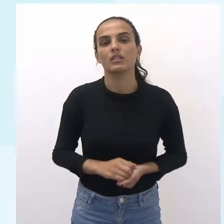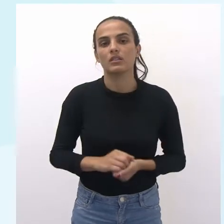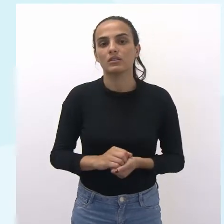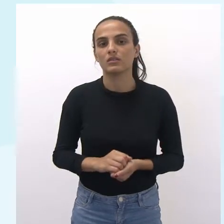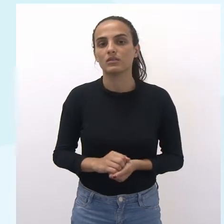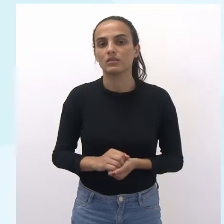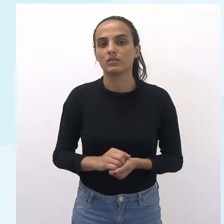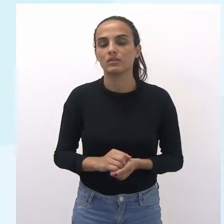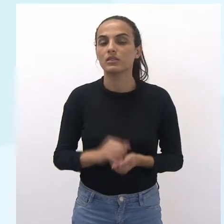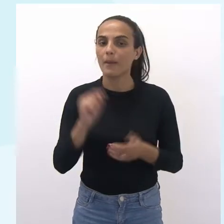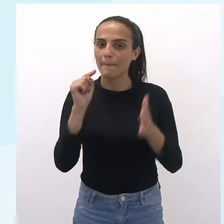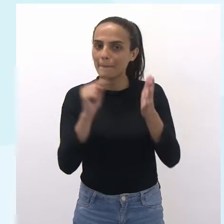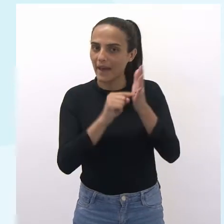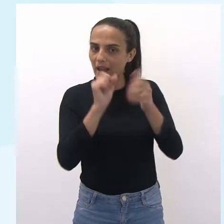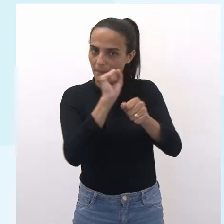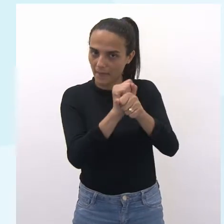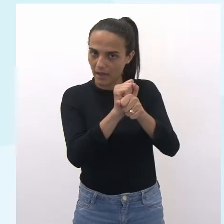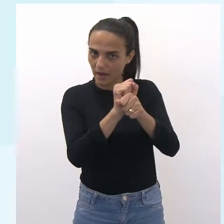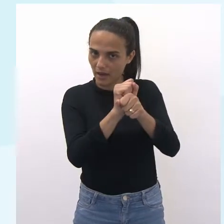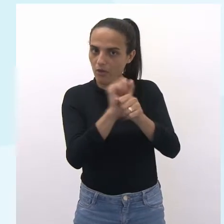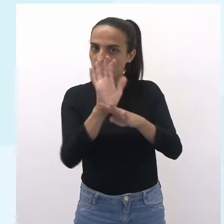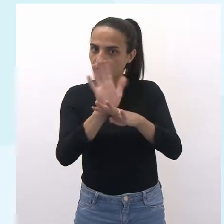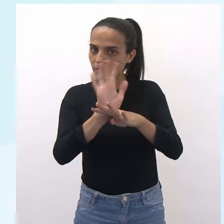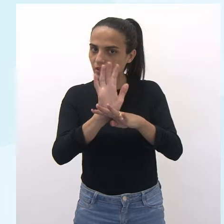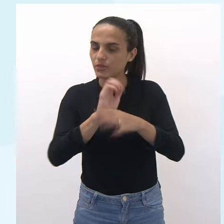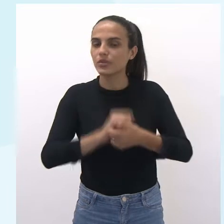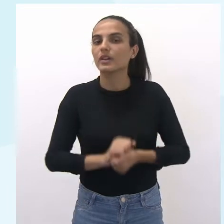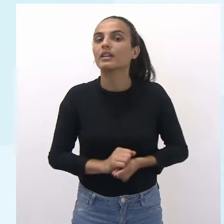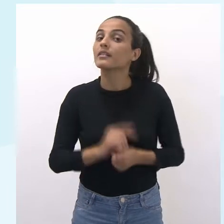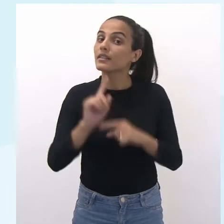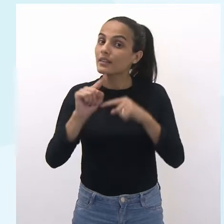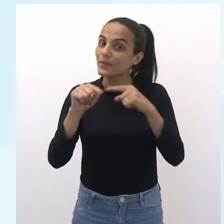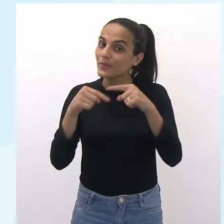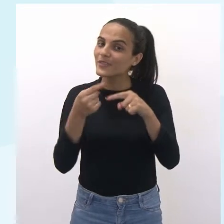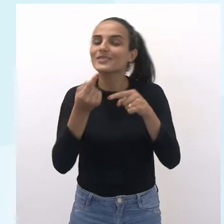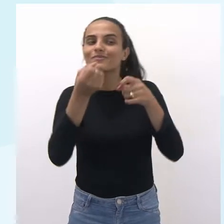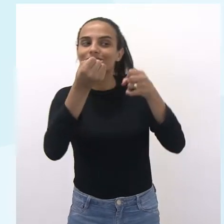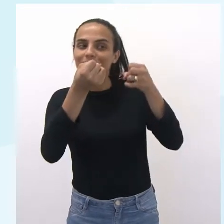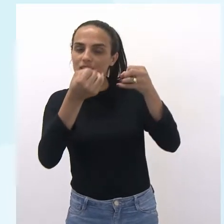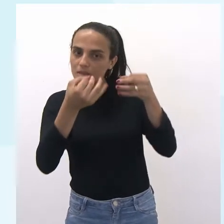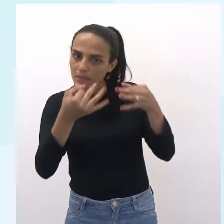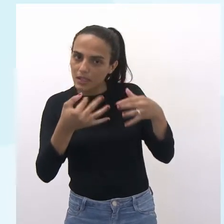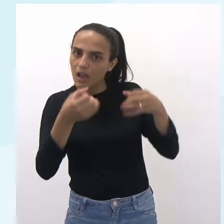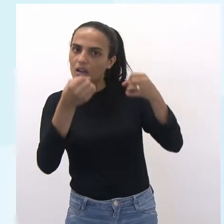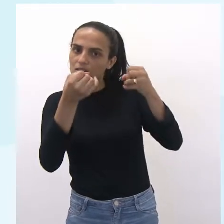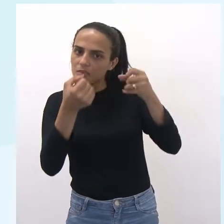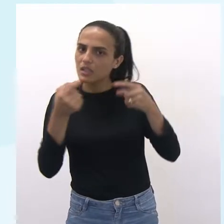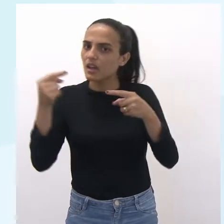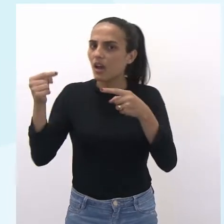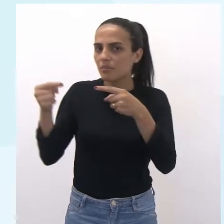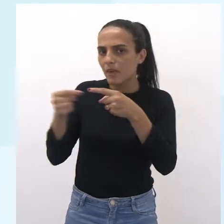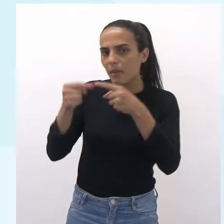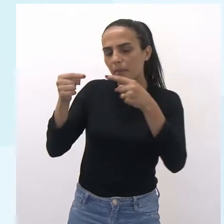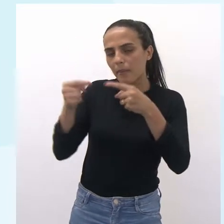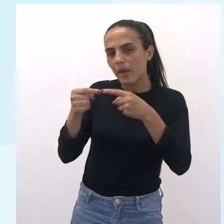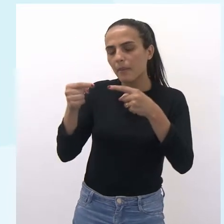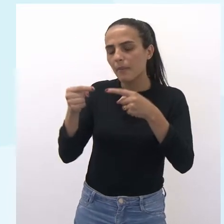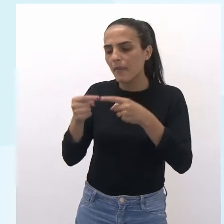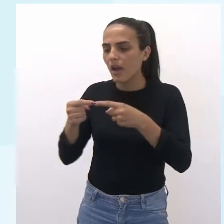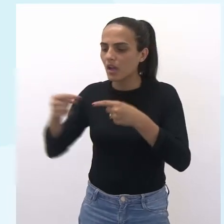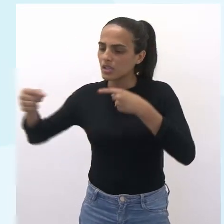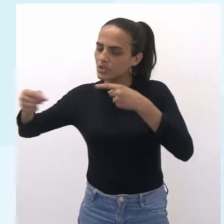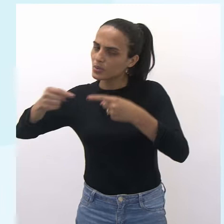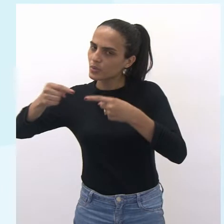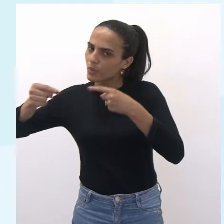um stop e fazer alguns ganchos e trazer algumas discussões que não estão propriamente no vídeo, mas